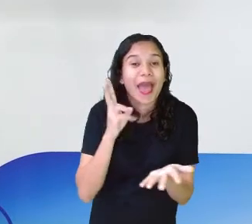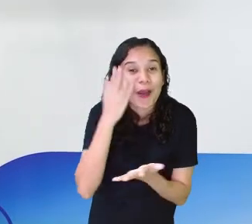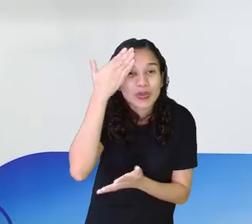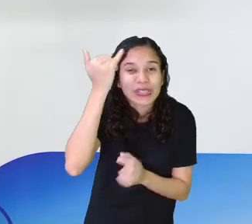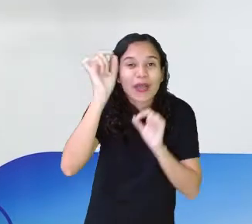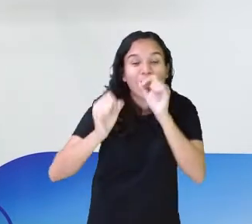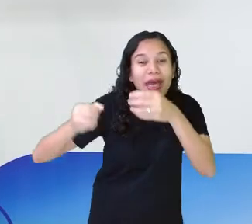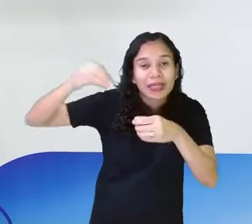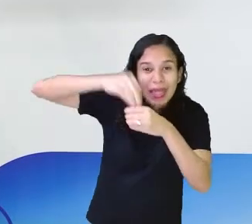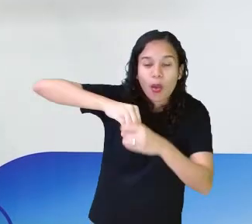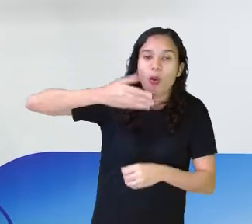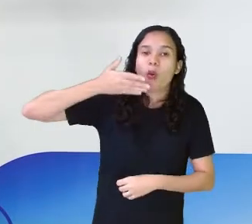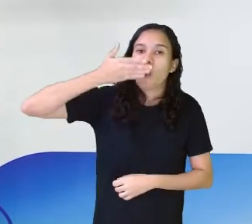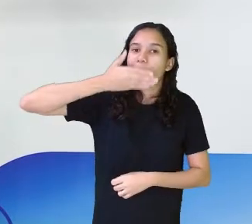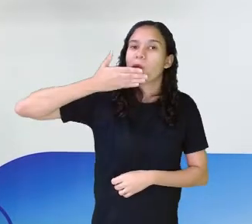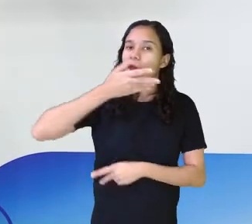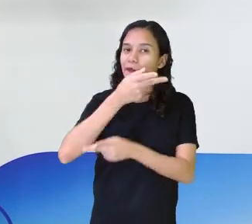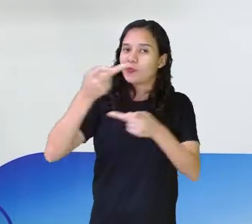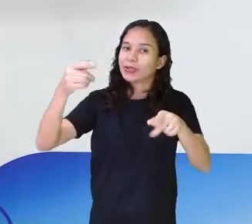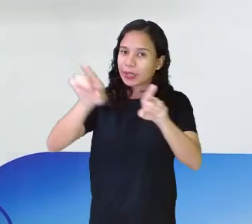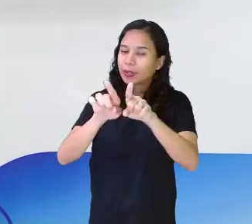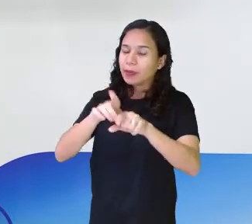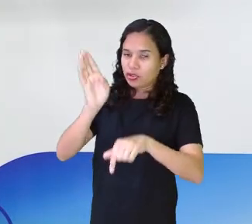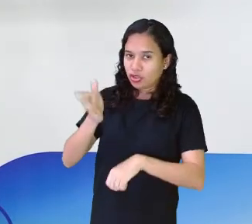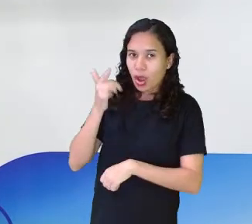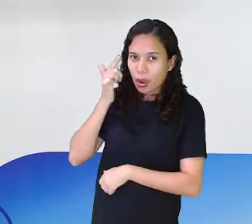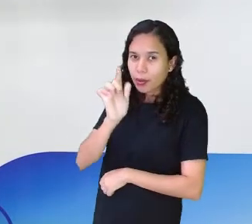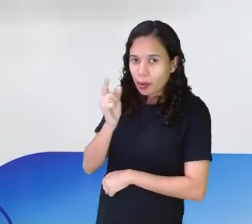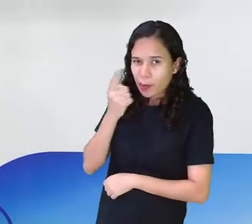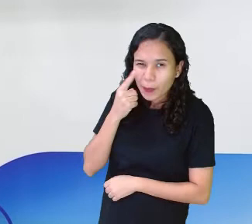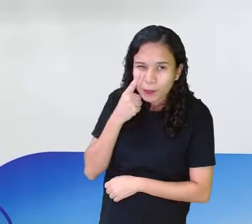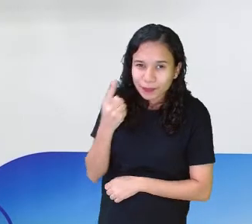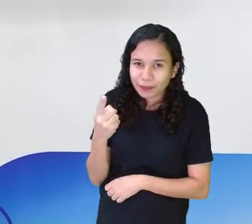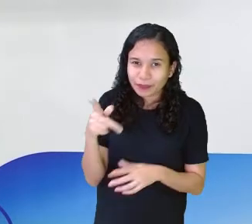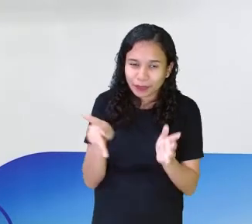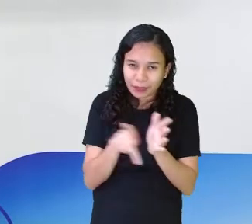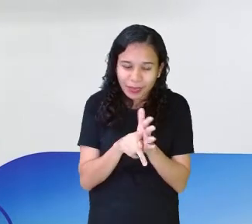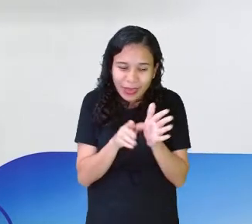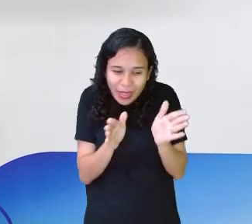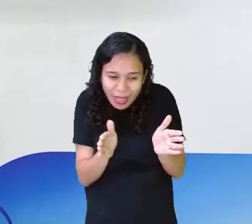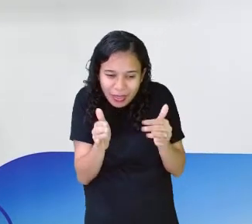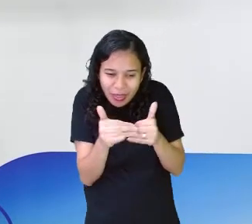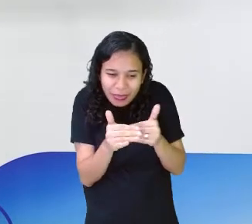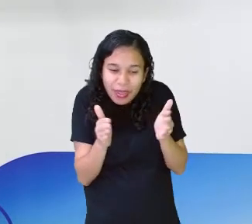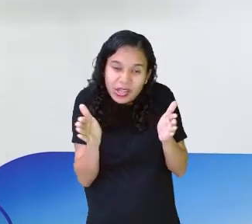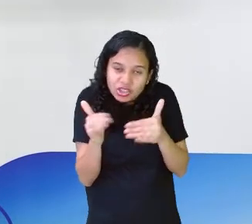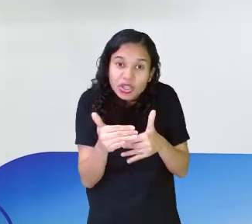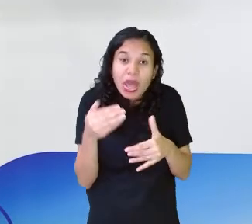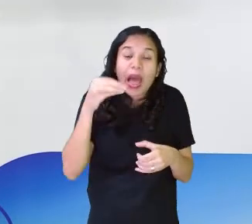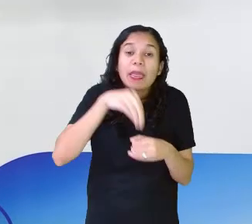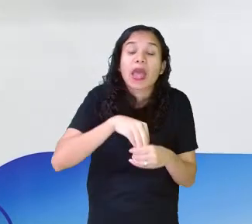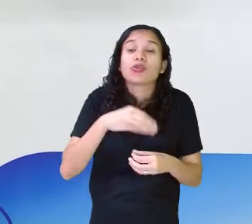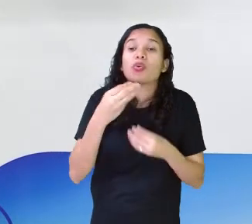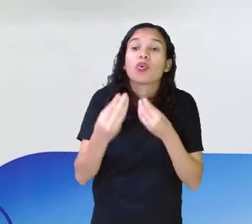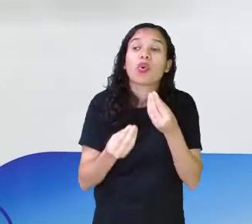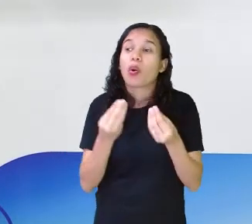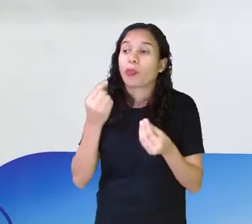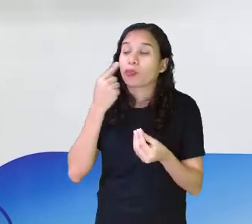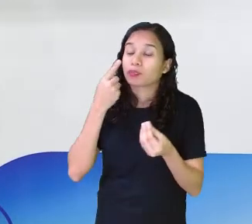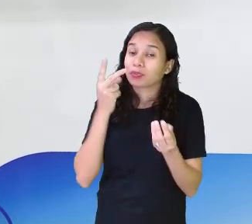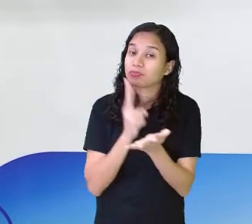sei que vocês, em algum momento, já ganharam algum. Aquelas caixinhas. Elas vêm em